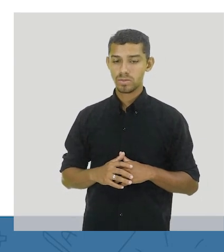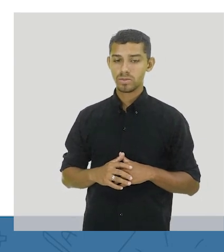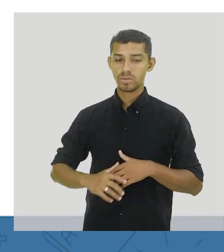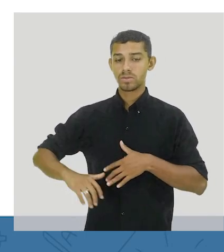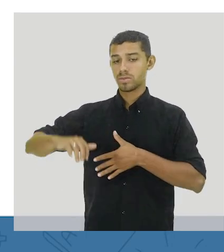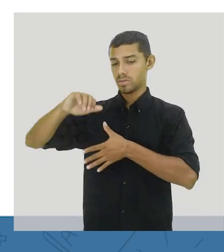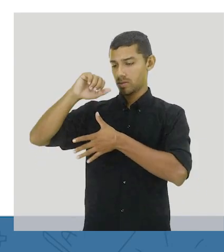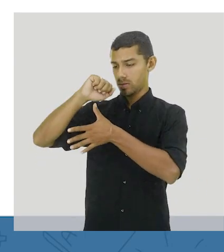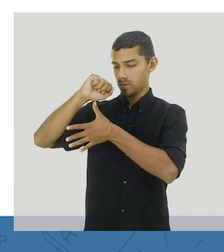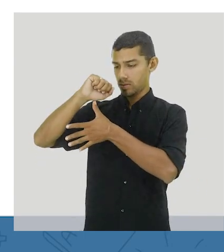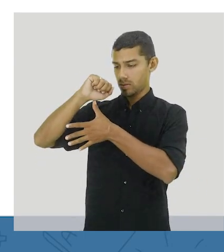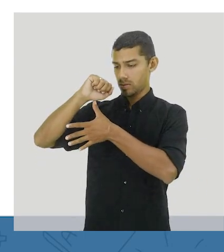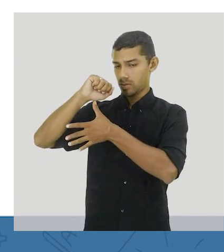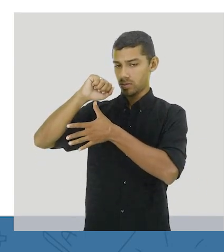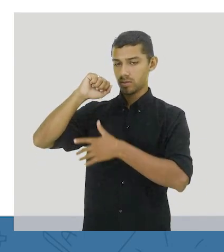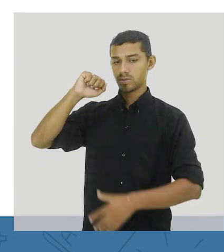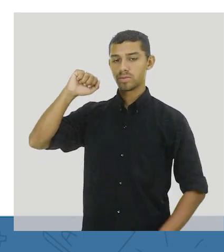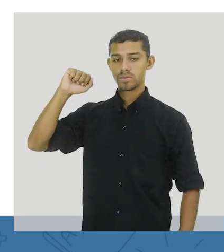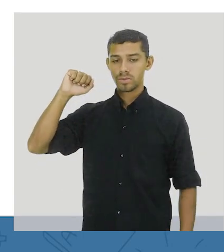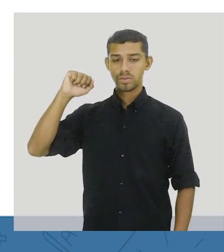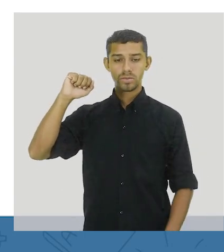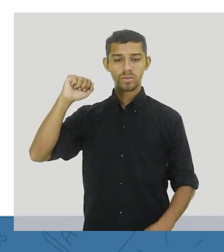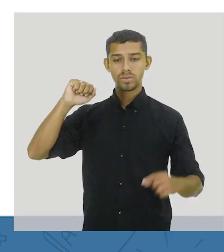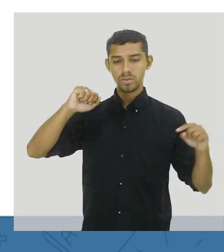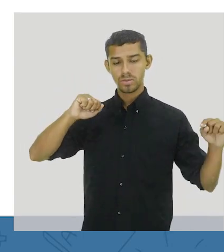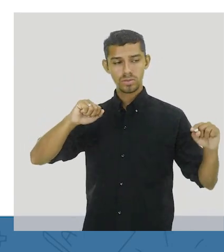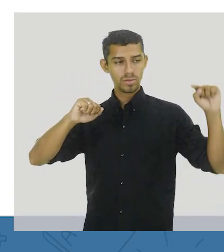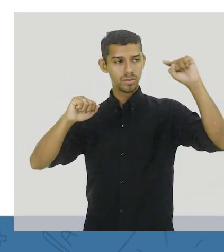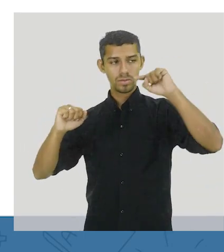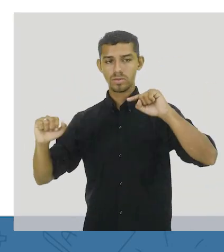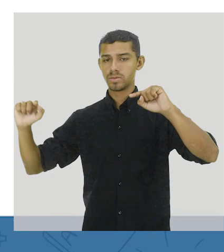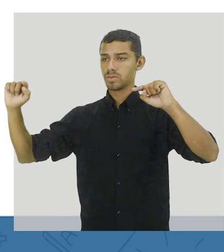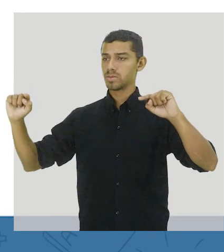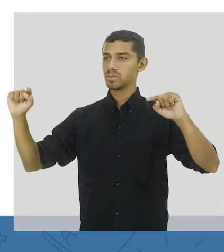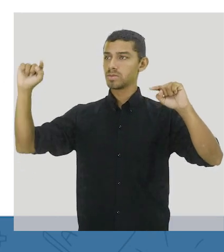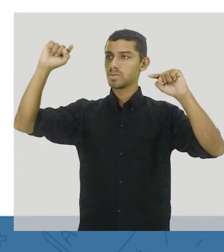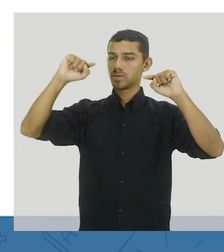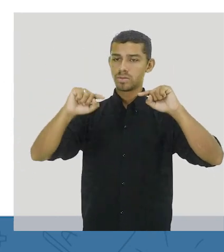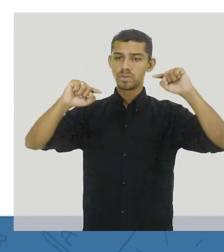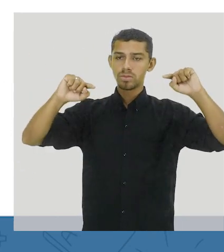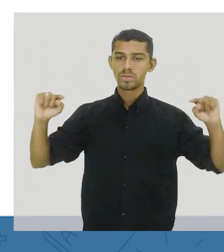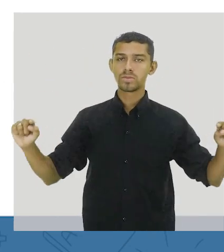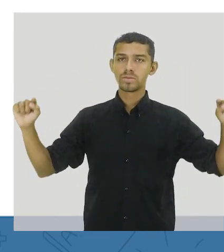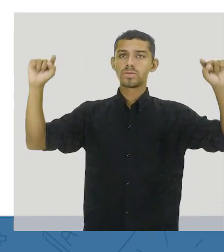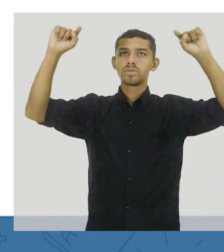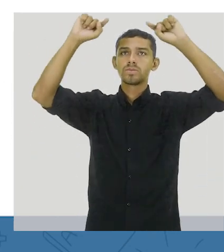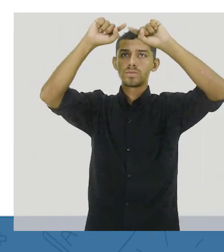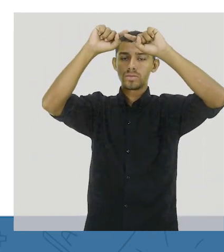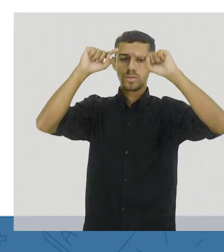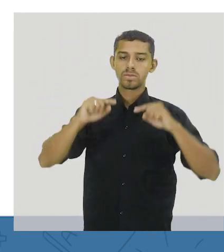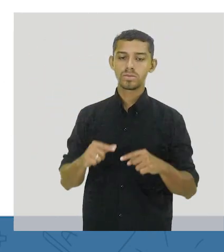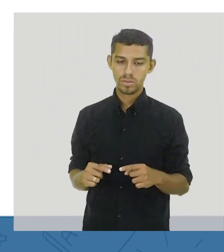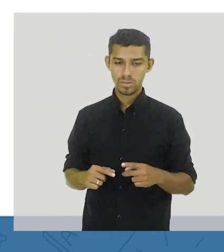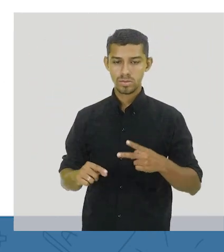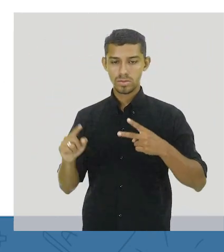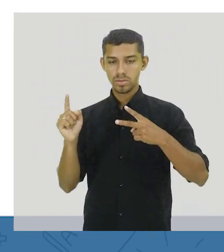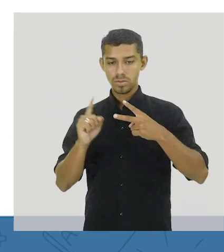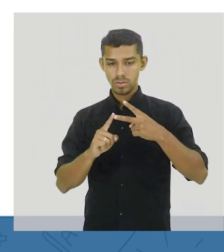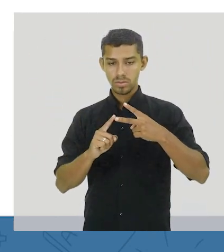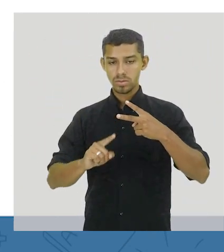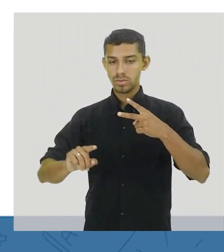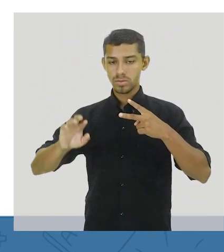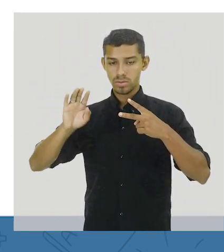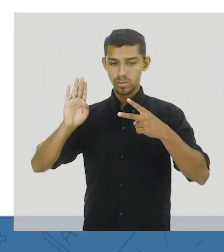opções. A opção A diz uma interferência construtiva. Letra B, uma reflexão dos pulsos.